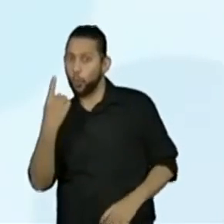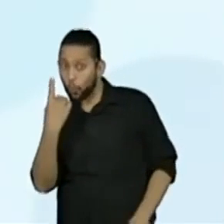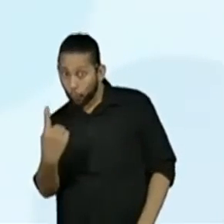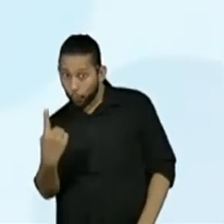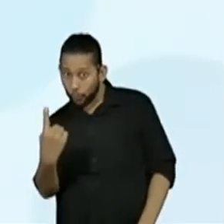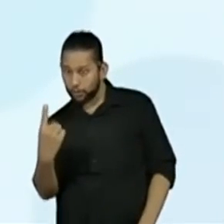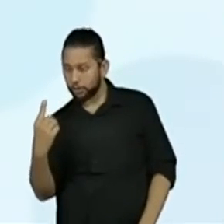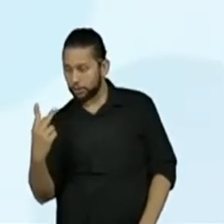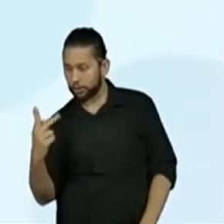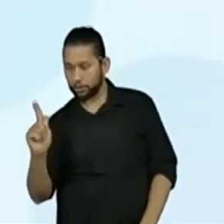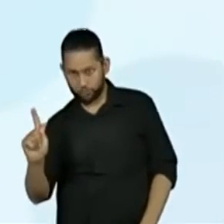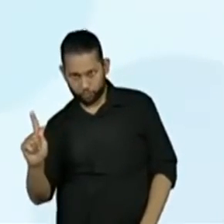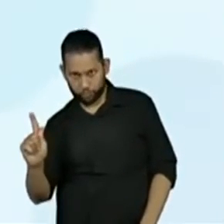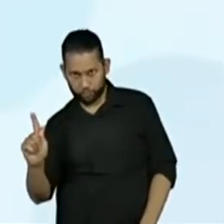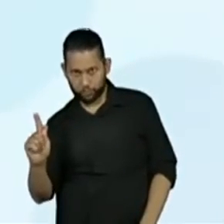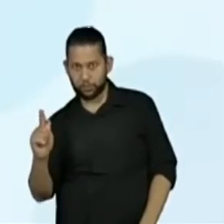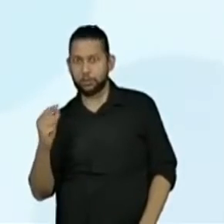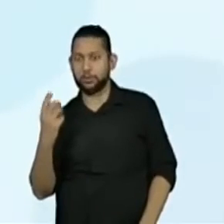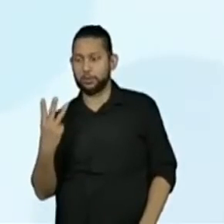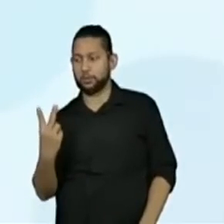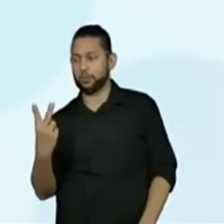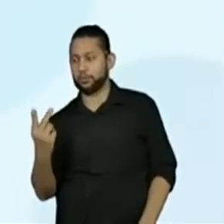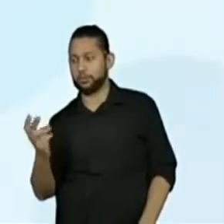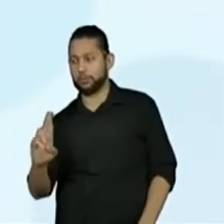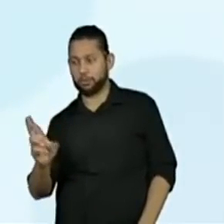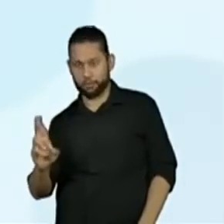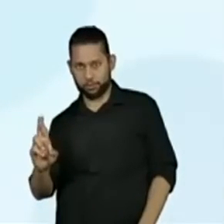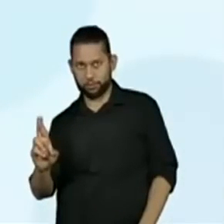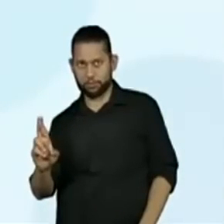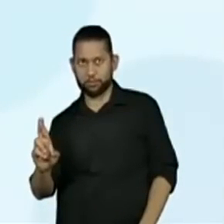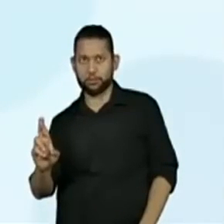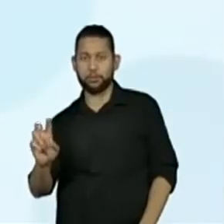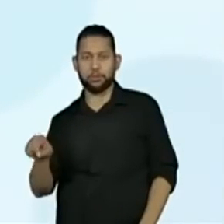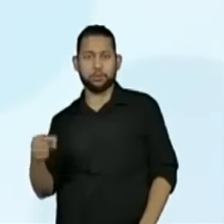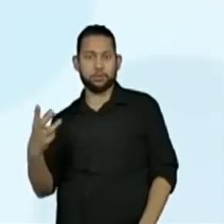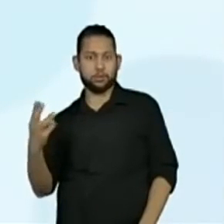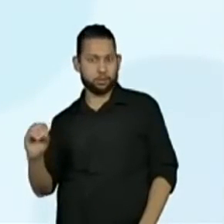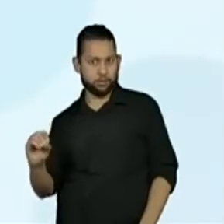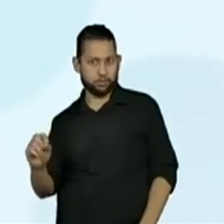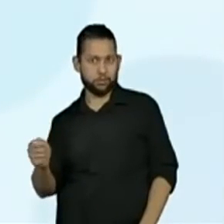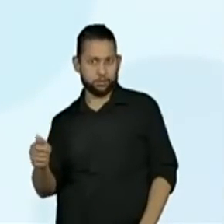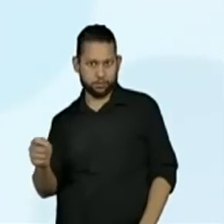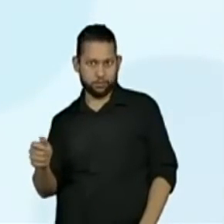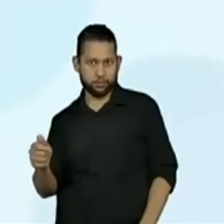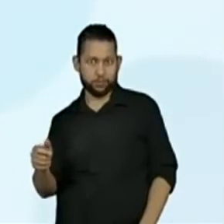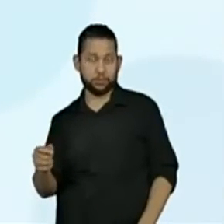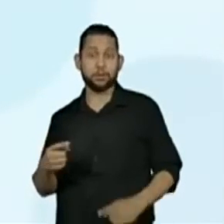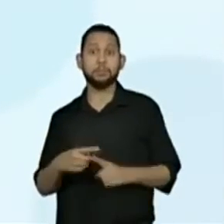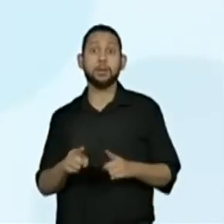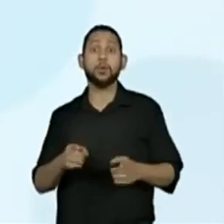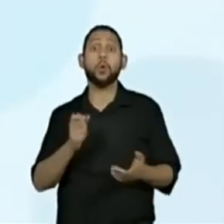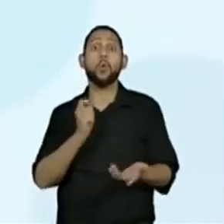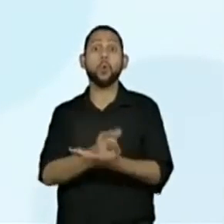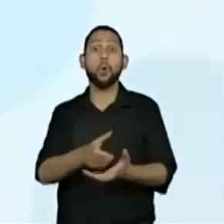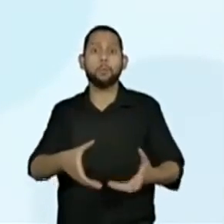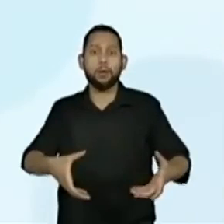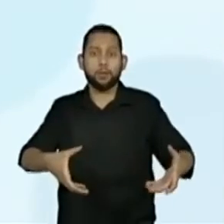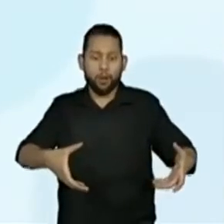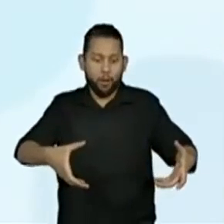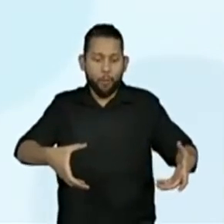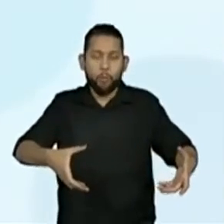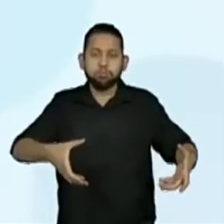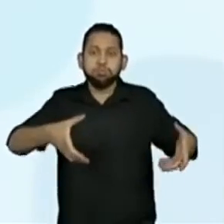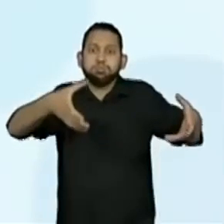reais e 30 centavos mais uma peça que a gente não compra mussarela Picadinha Compra aquele tijolão de